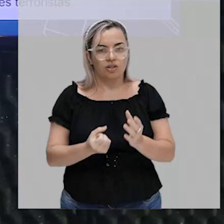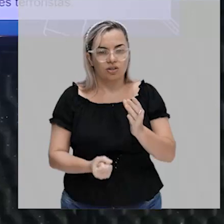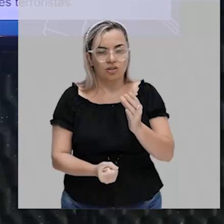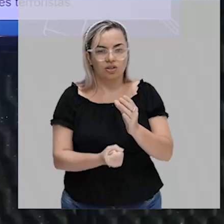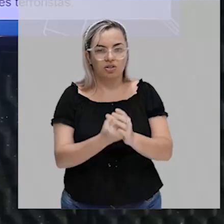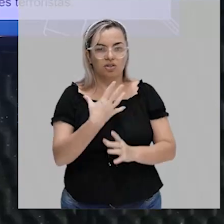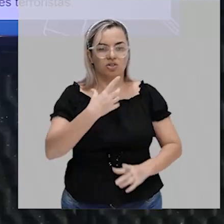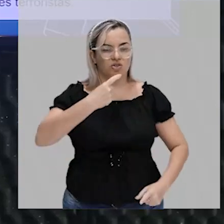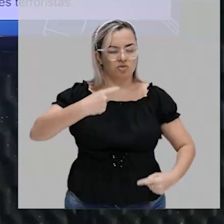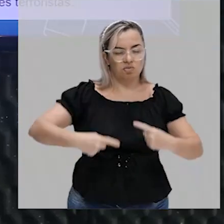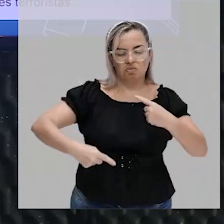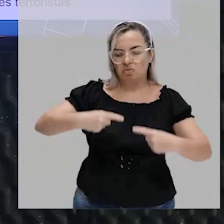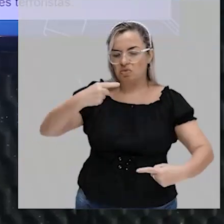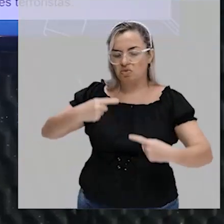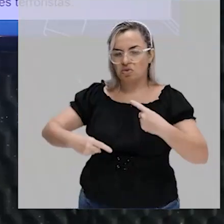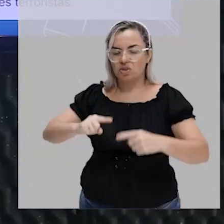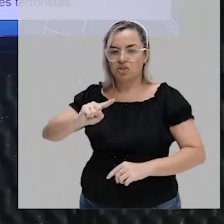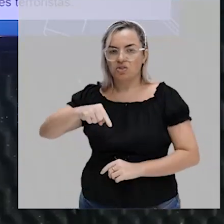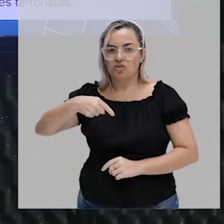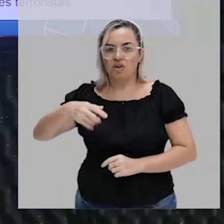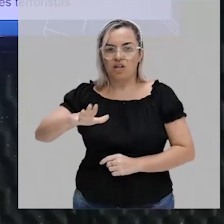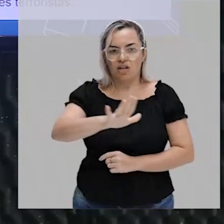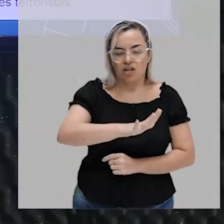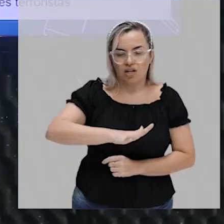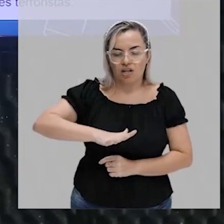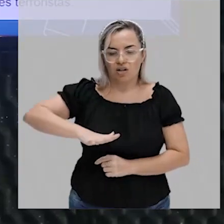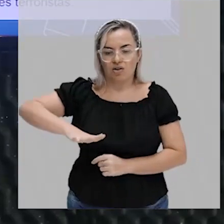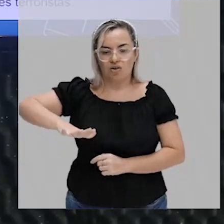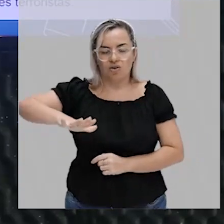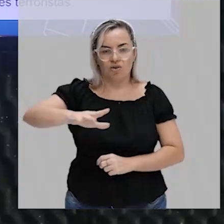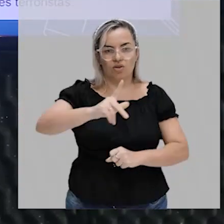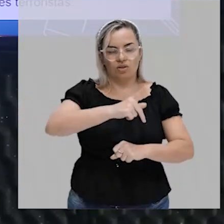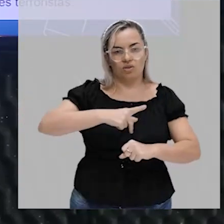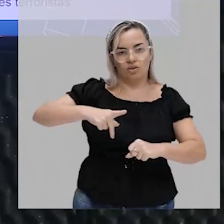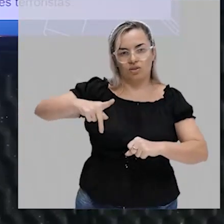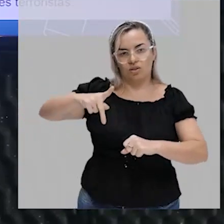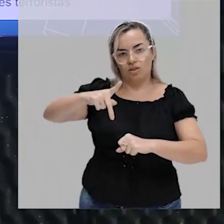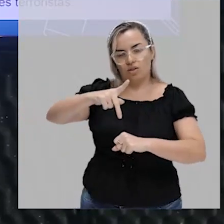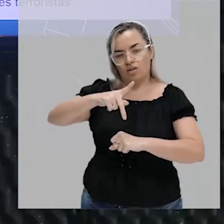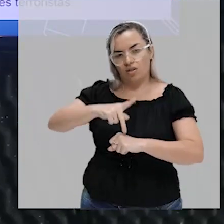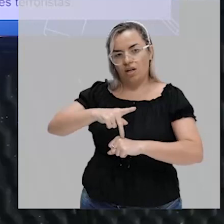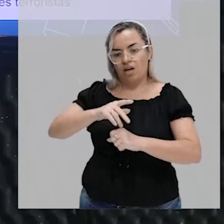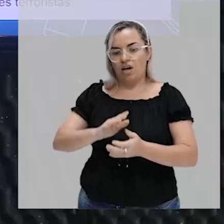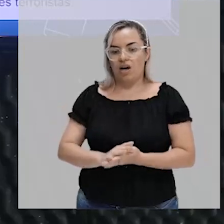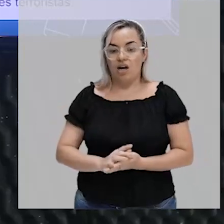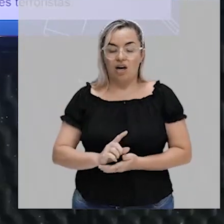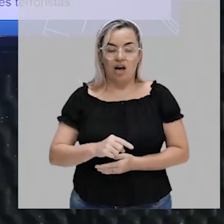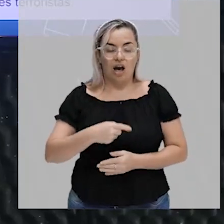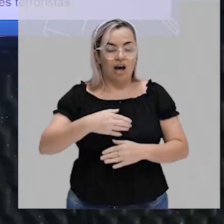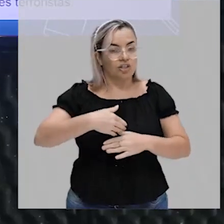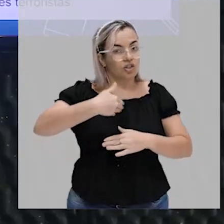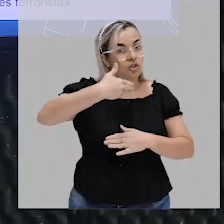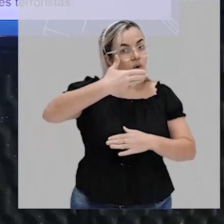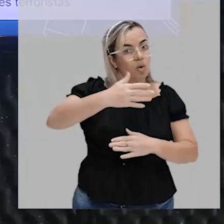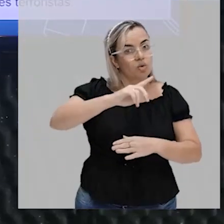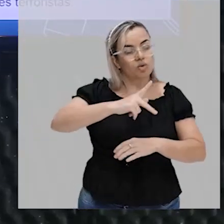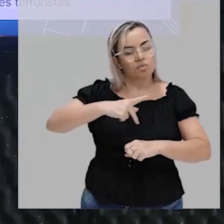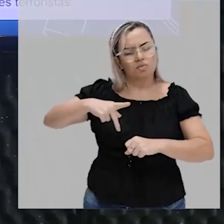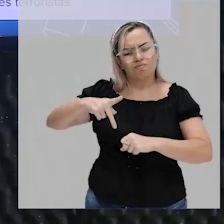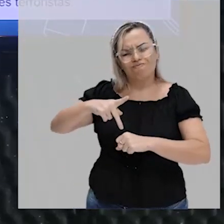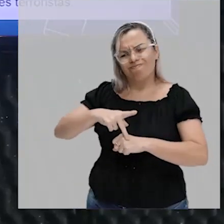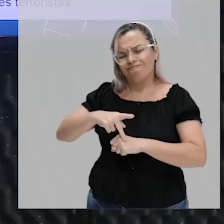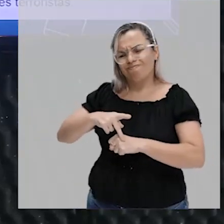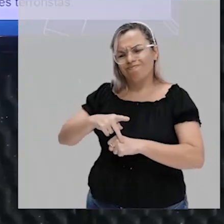despertar sentimentos, né, de combate aos Estados Unidos como o grande invasor. E esse sentimento, né, de